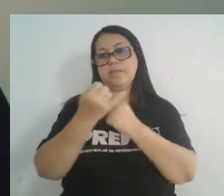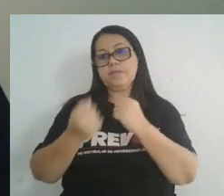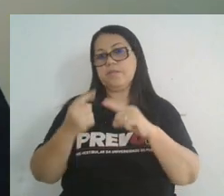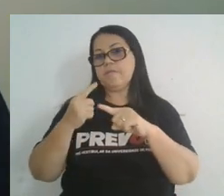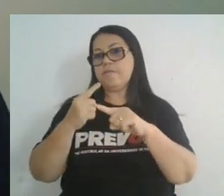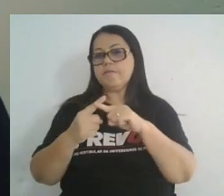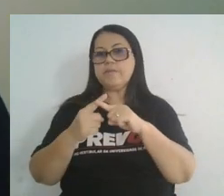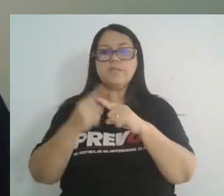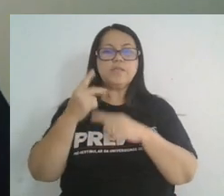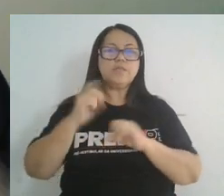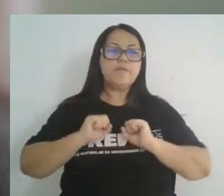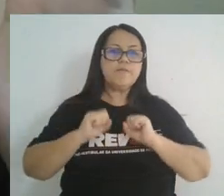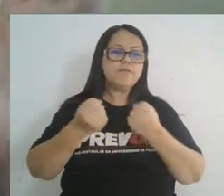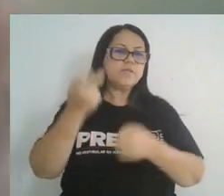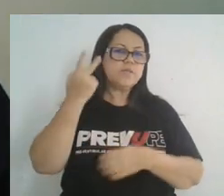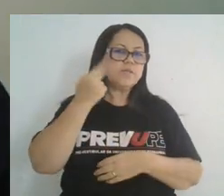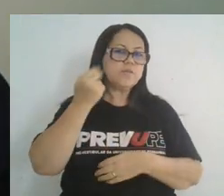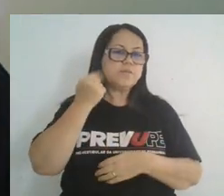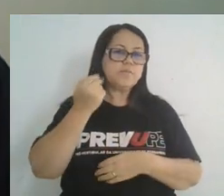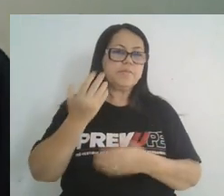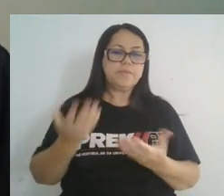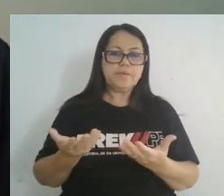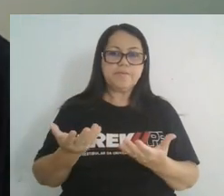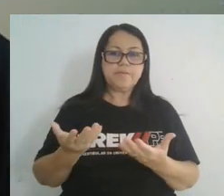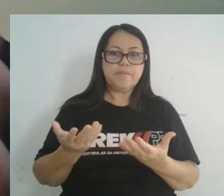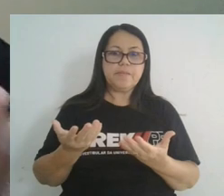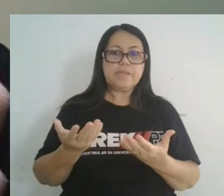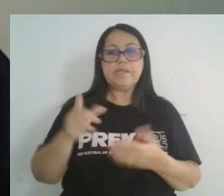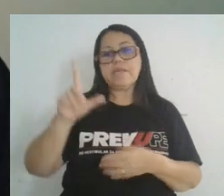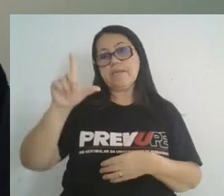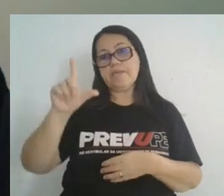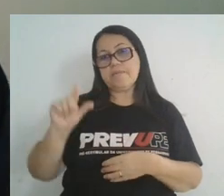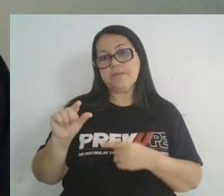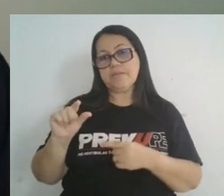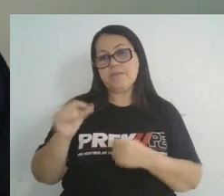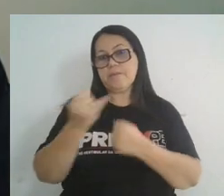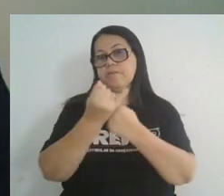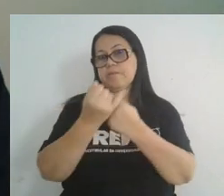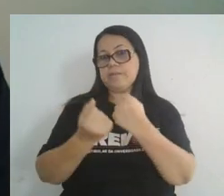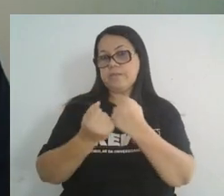cinético vezes a força normal. Normalmente, coeficiente de atrito cinético